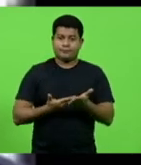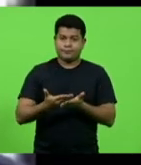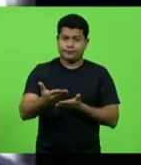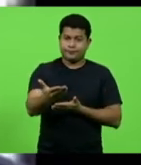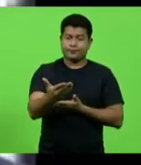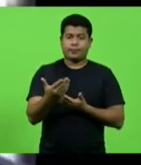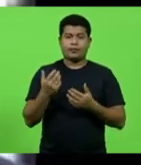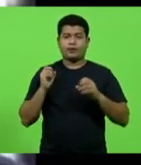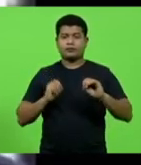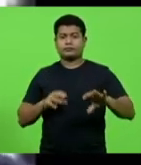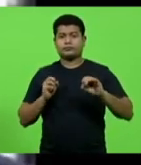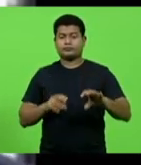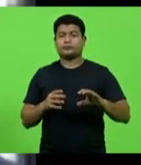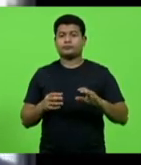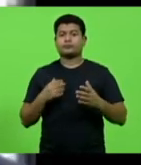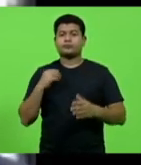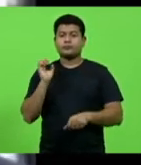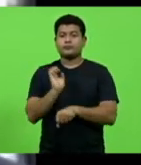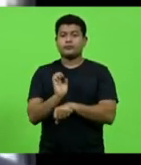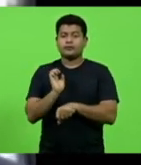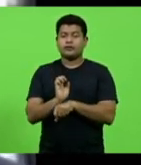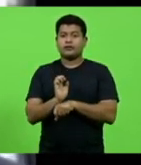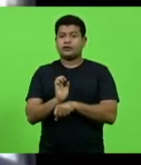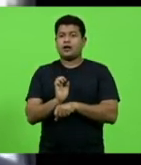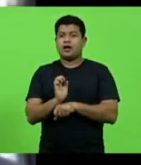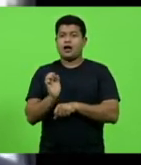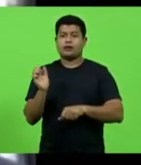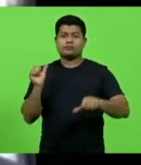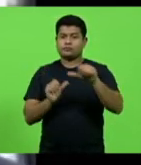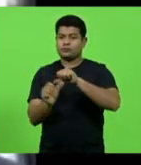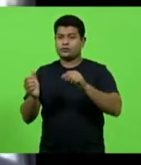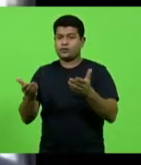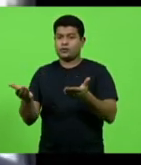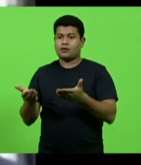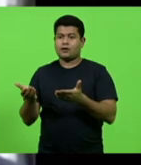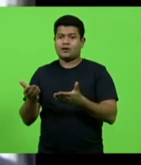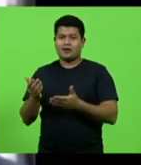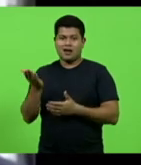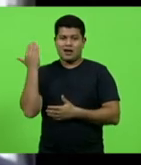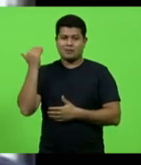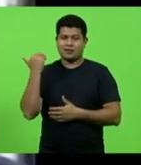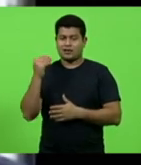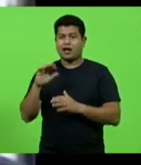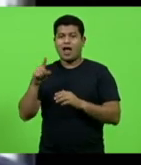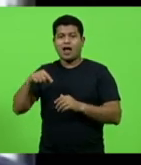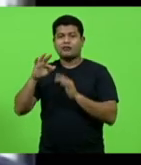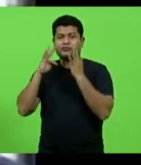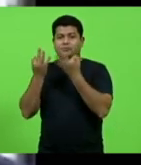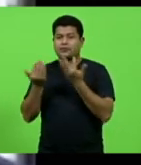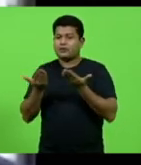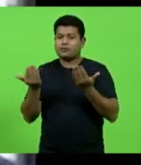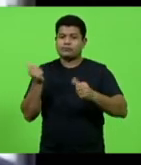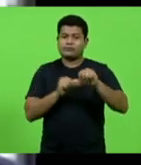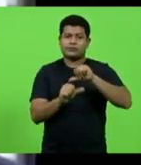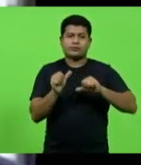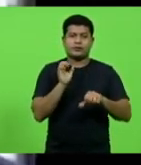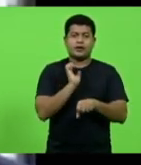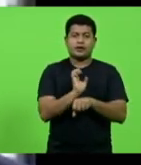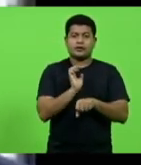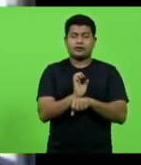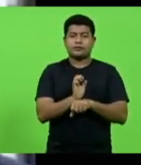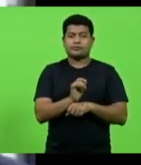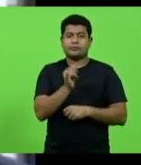ser uma questão mais de Estado do que de famílias e de comunidades. Estudei as leis da educação em Massachusetts, lá